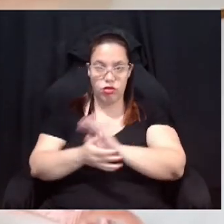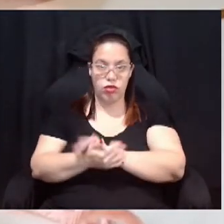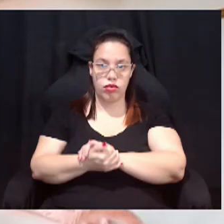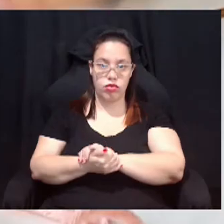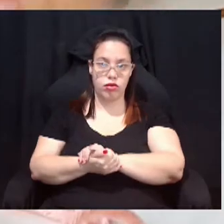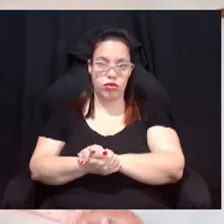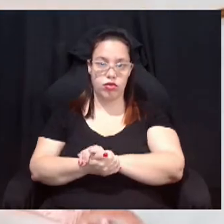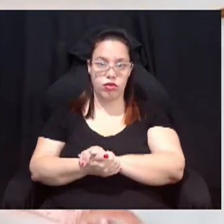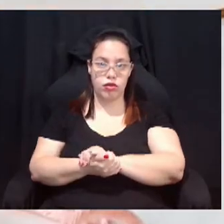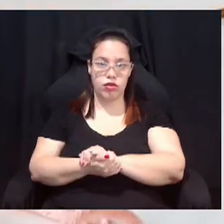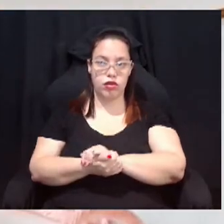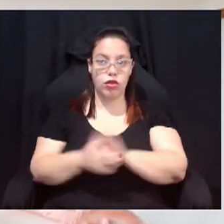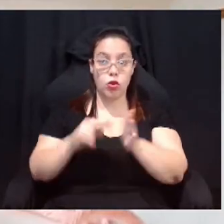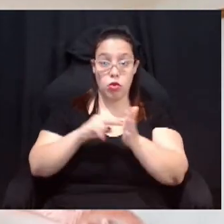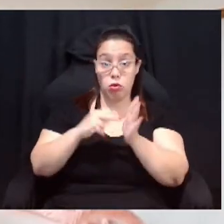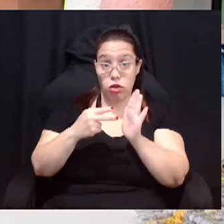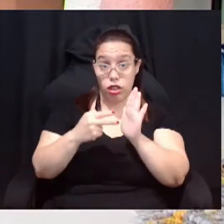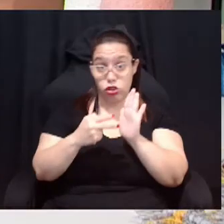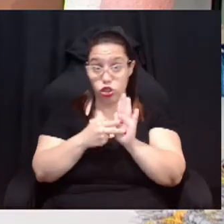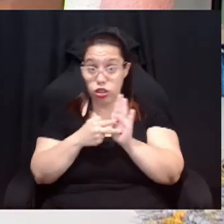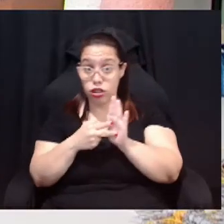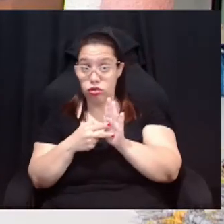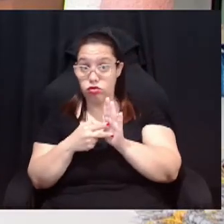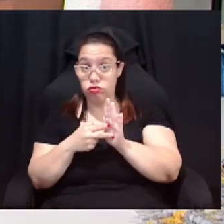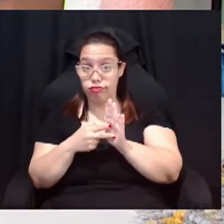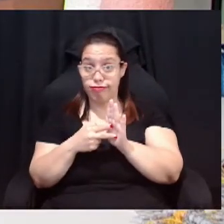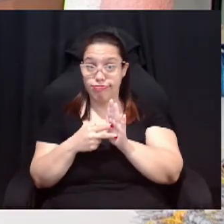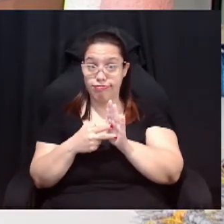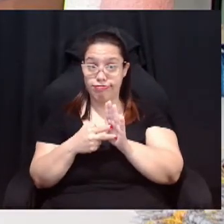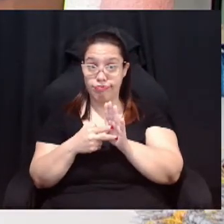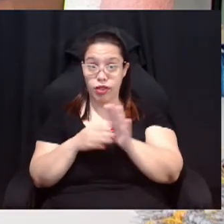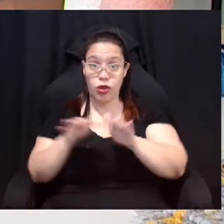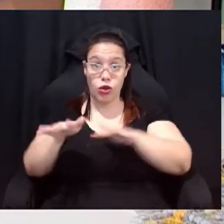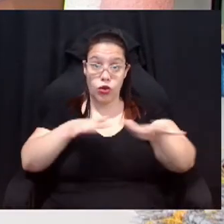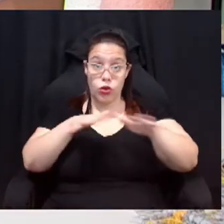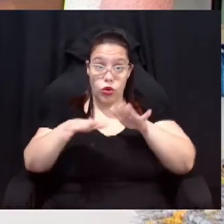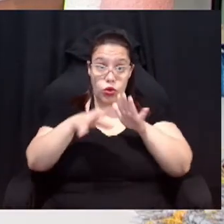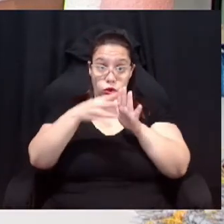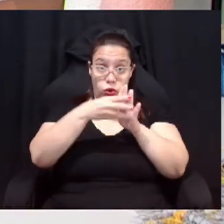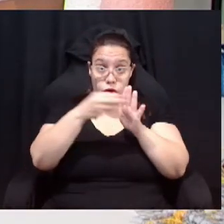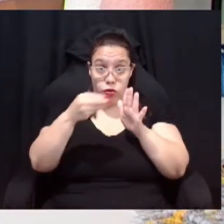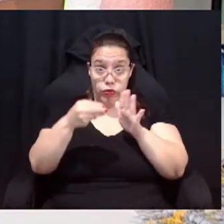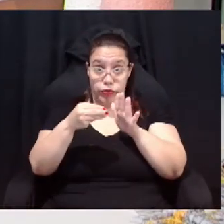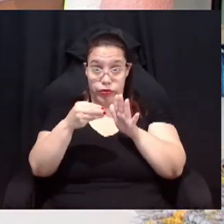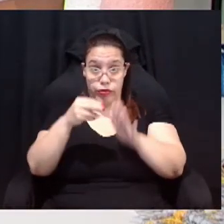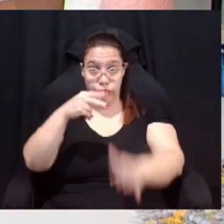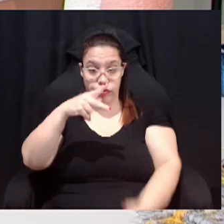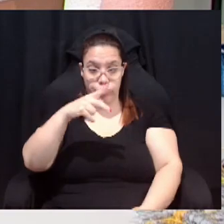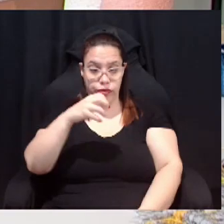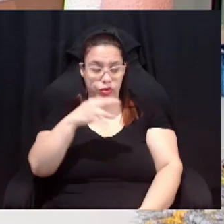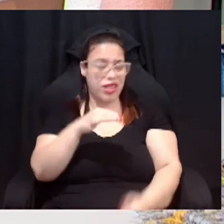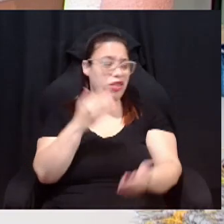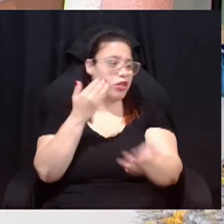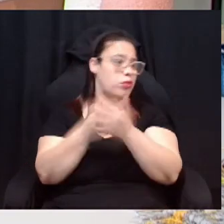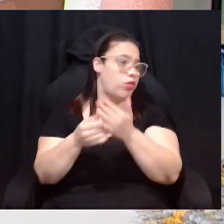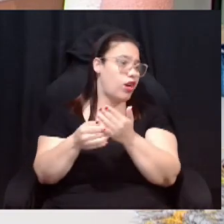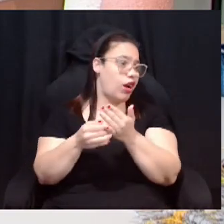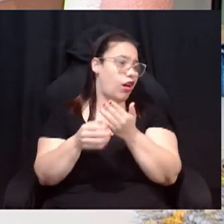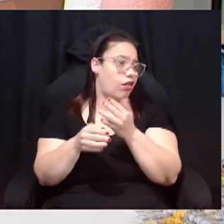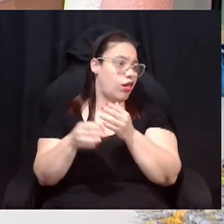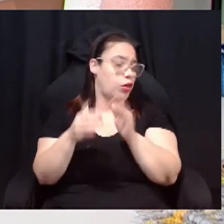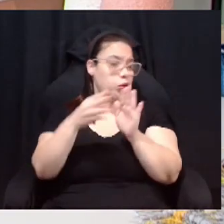mesmo sentido, pra gente não ter uma mudança no padrão da peça, senão a gente perde o desenho que a gente quer formar, tá